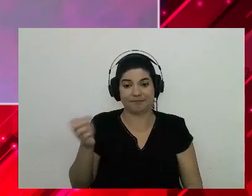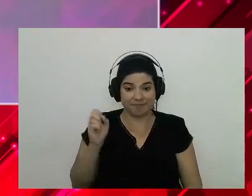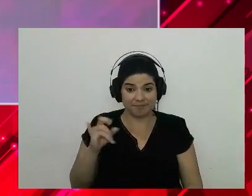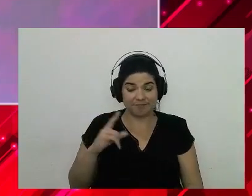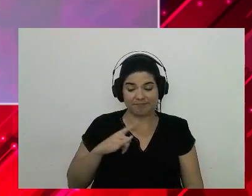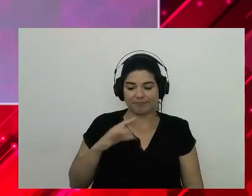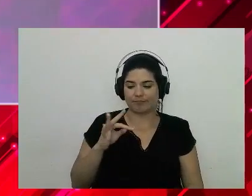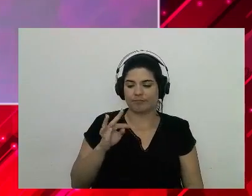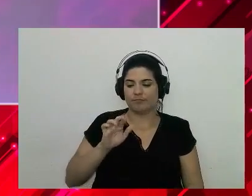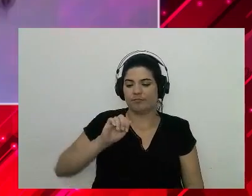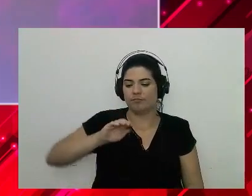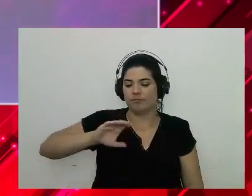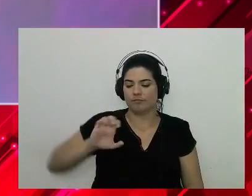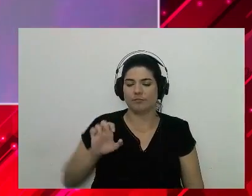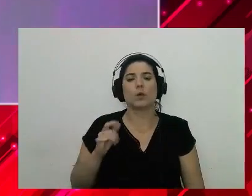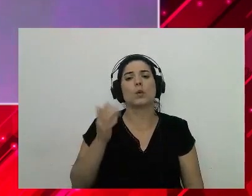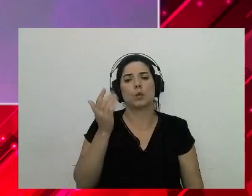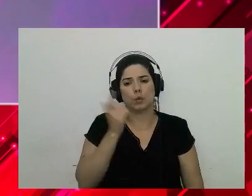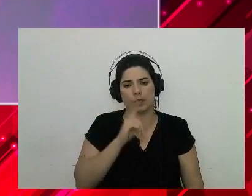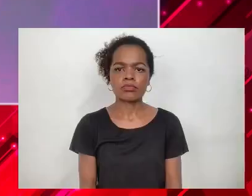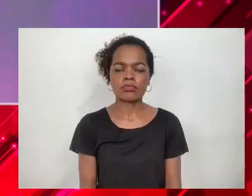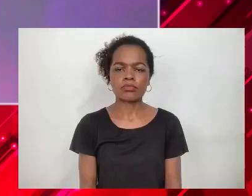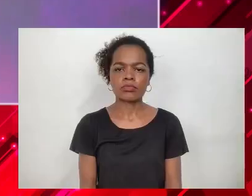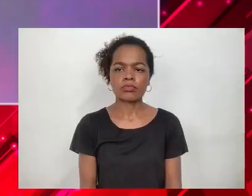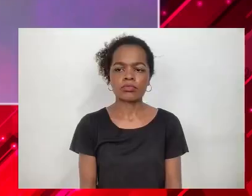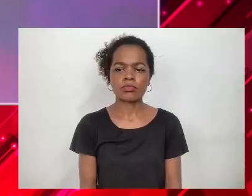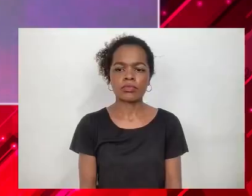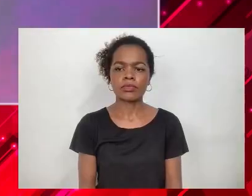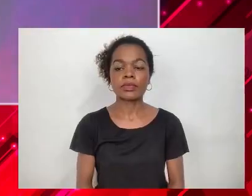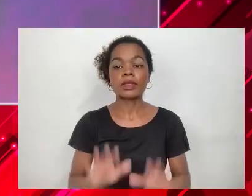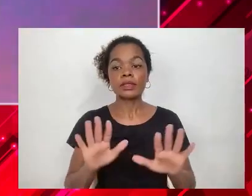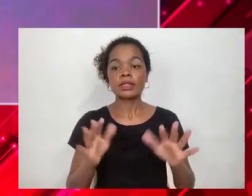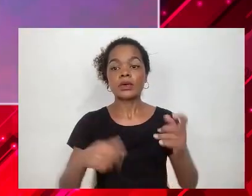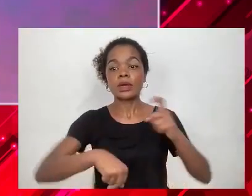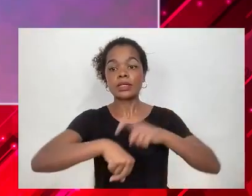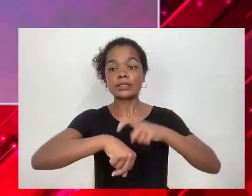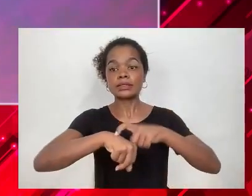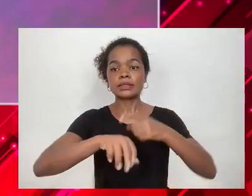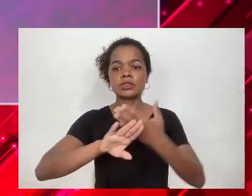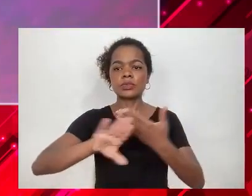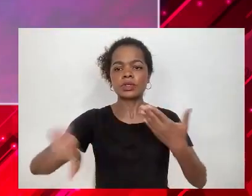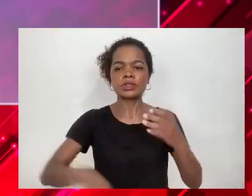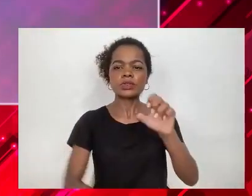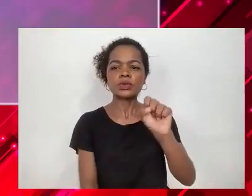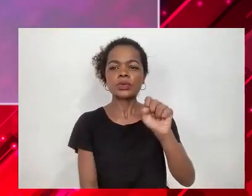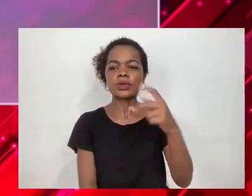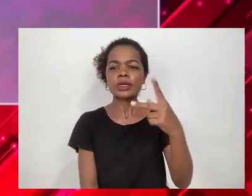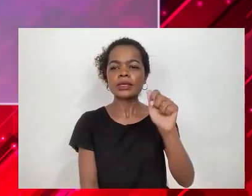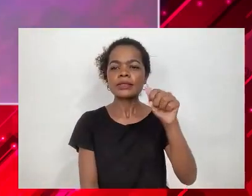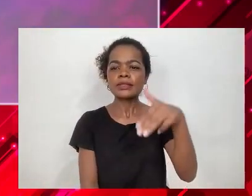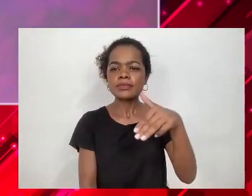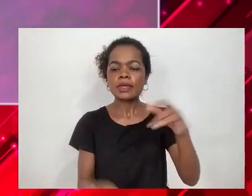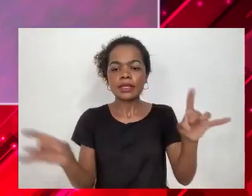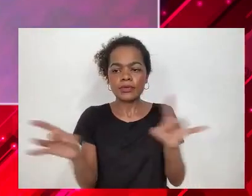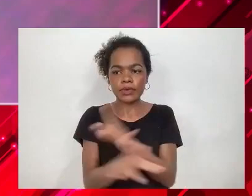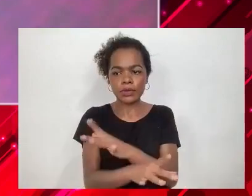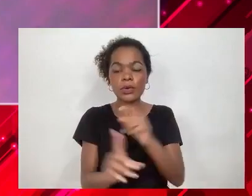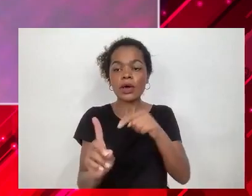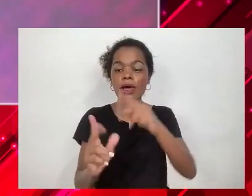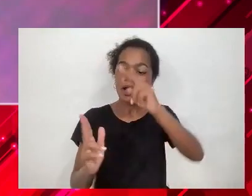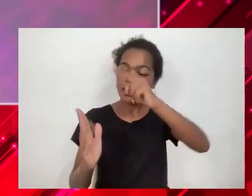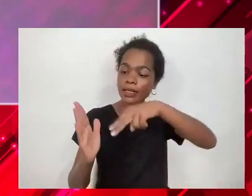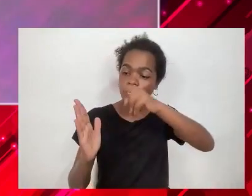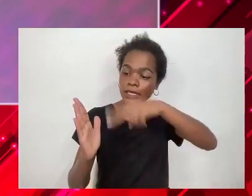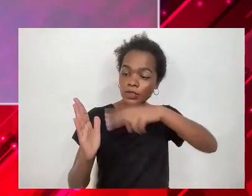fazer esse tipo de cálculo e falar, beleza, a distância temporal do spam que finalizou minha operação e o spam de leitura da fila